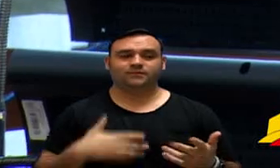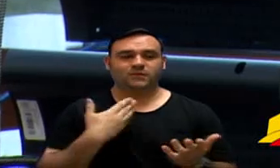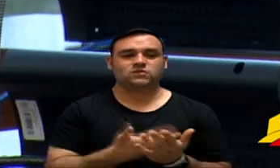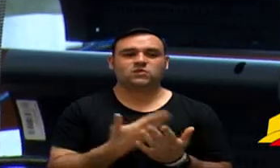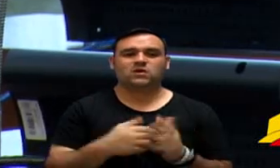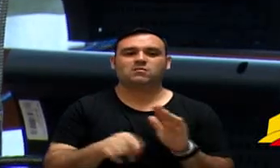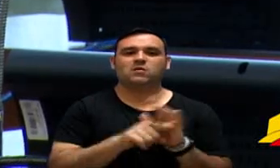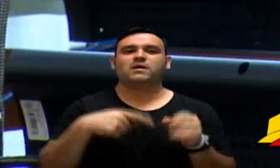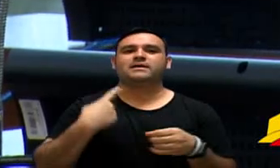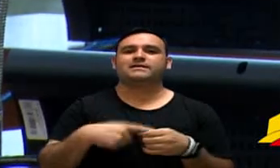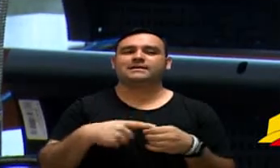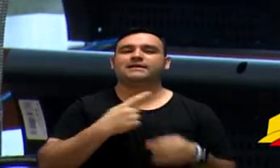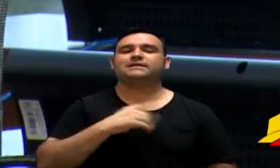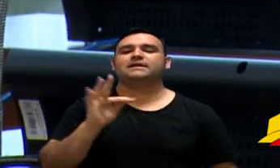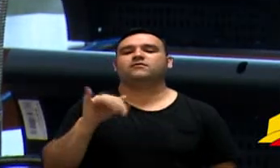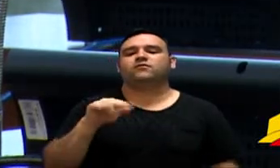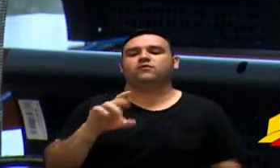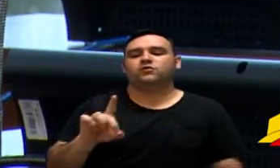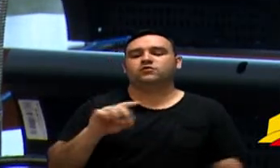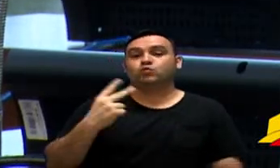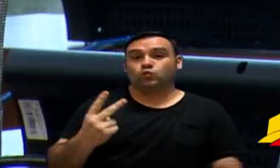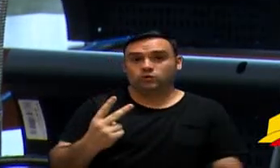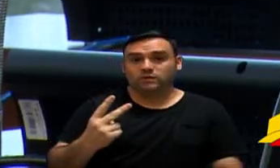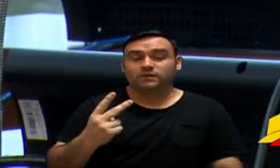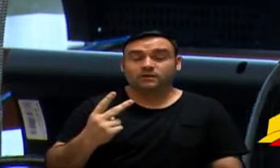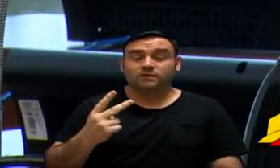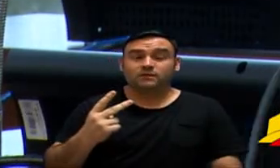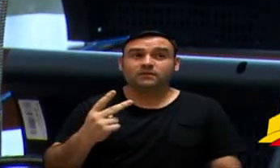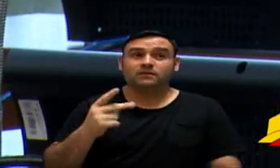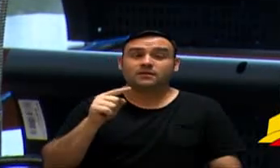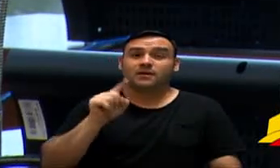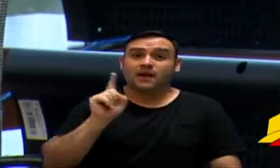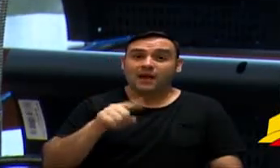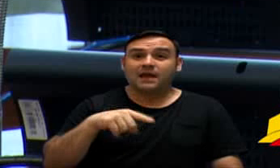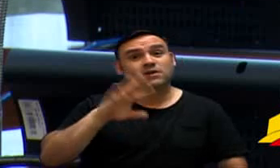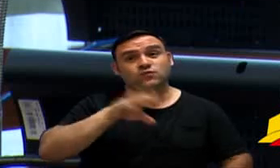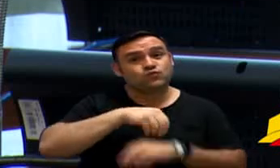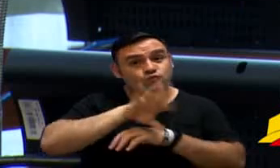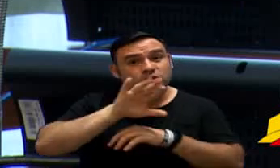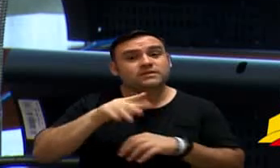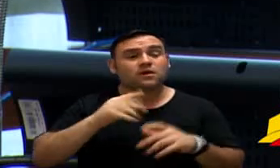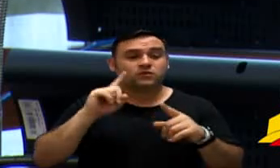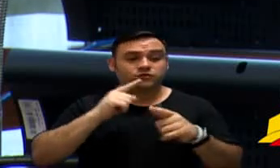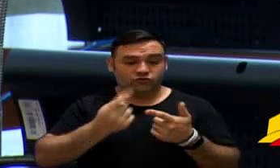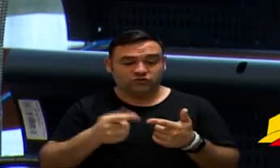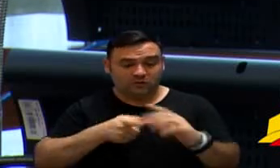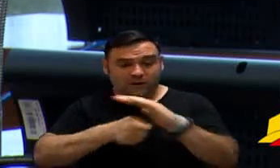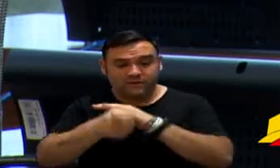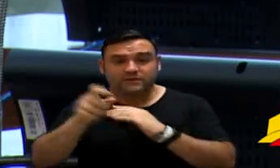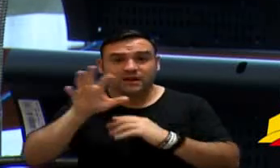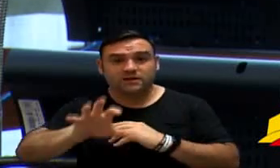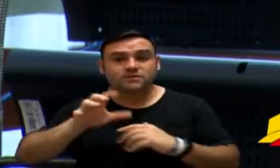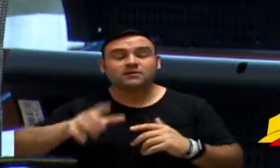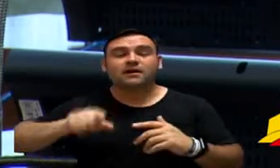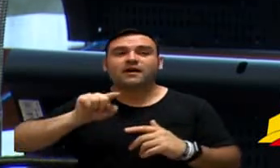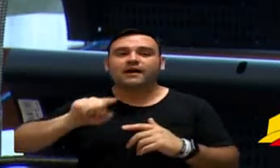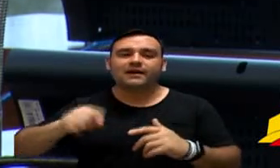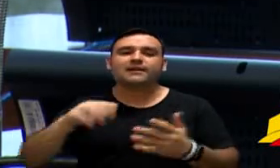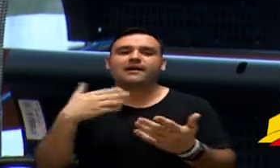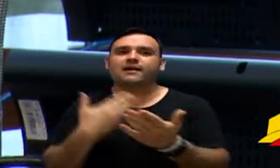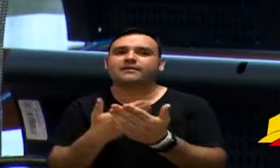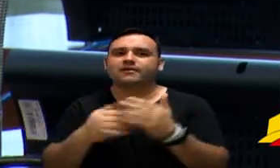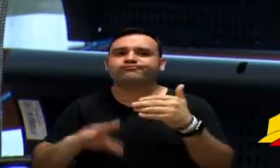do município que tem o Fundo 2. Dou uma sugestão para o senhor gastar dinheiro com isso. Recuperação